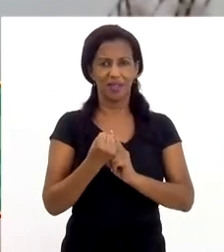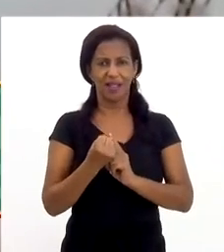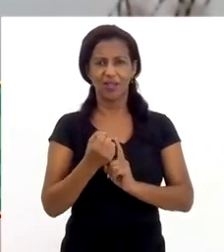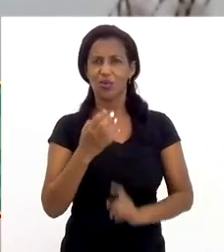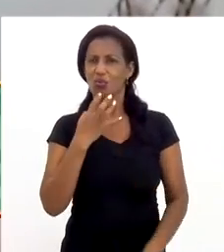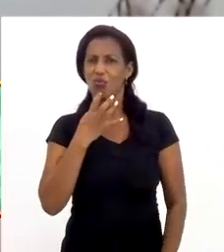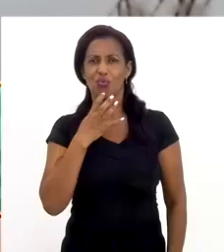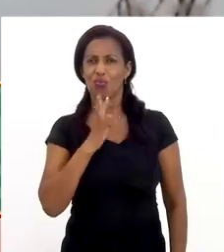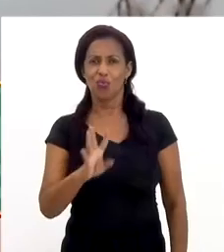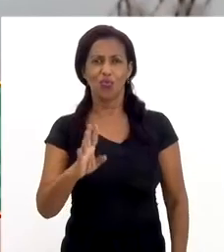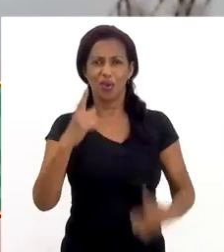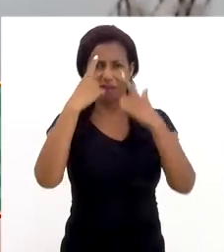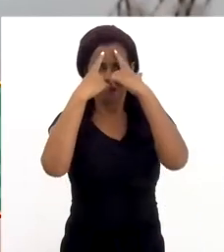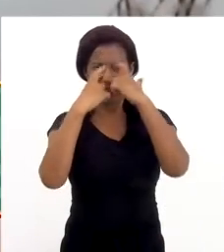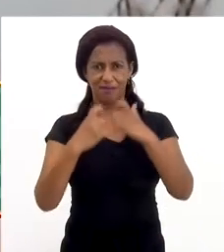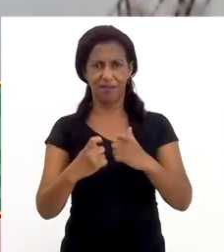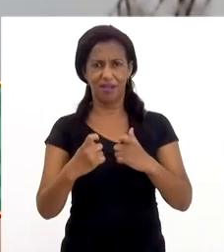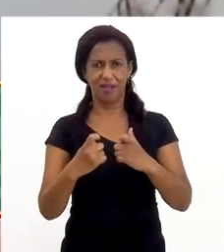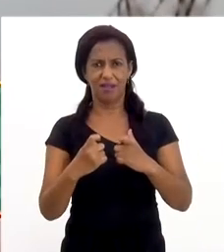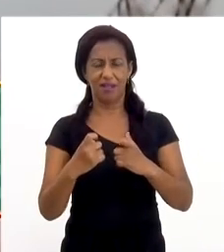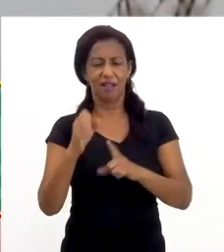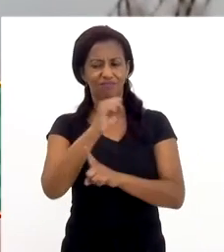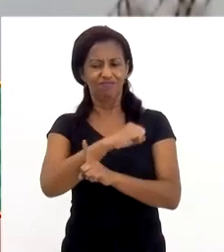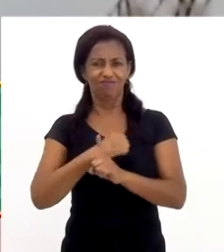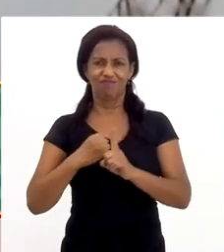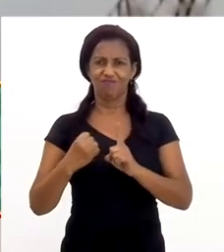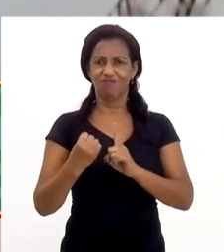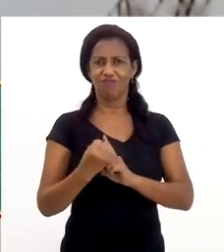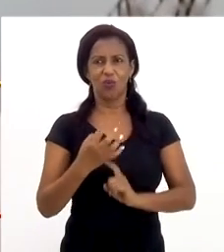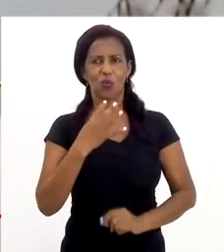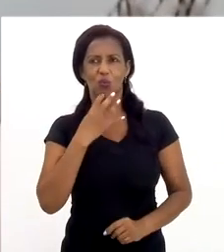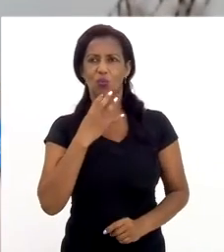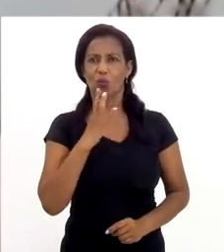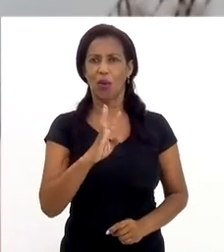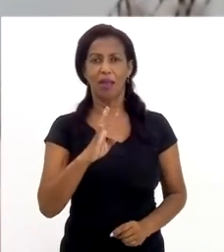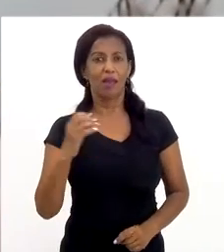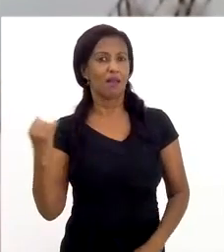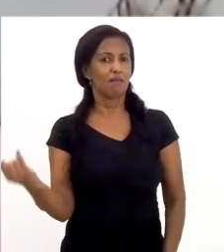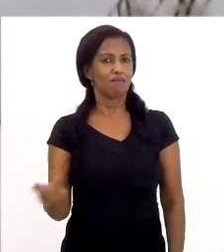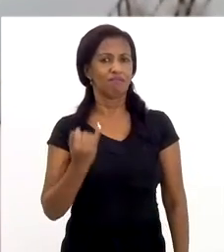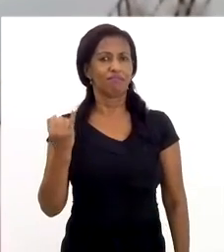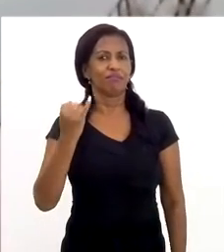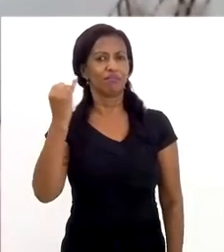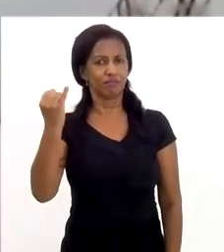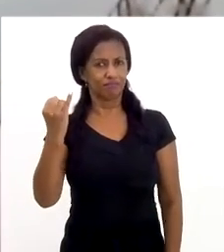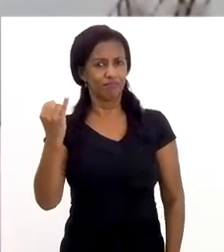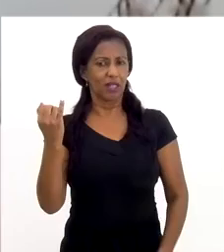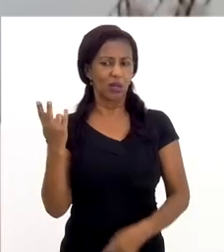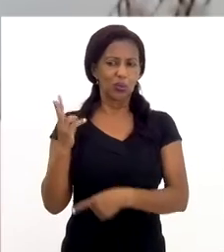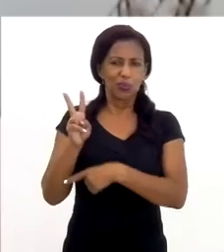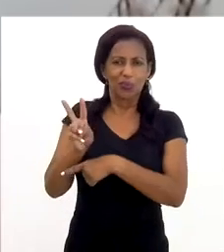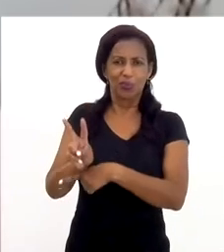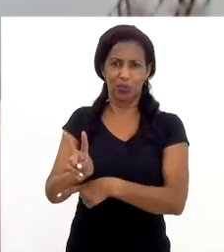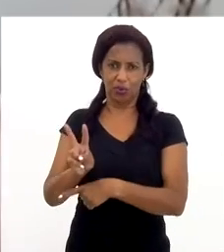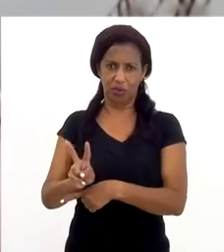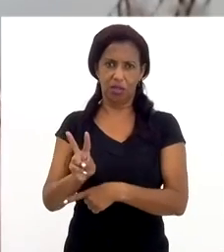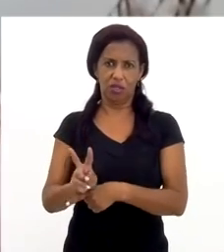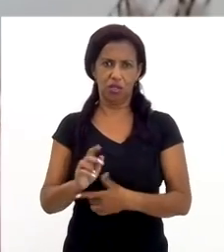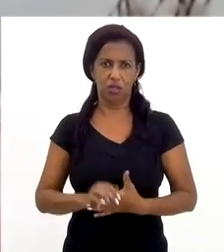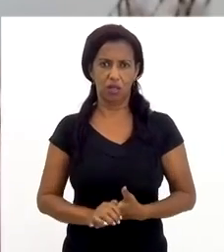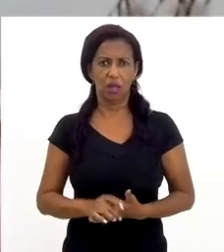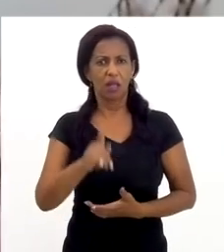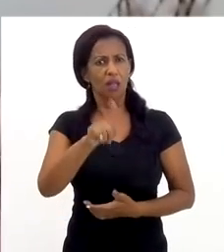sociedade desconhece a violência sociedade desconhece a importância de